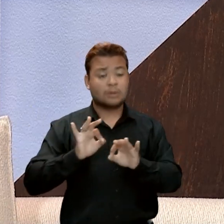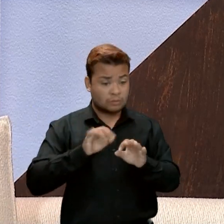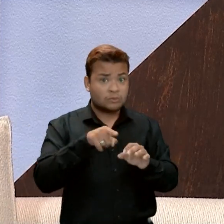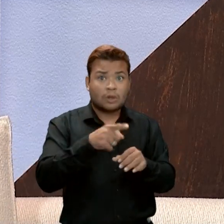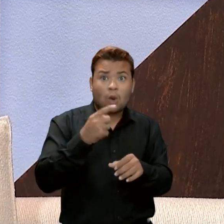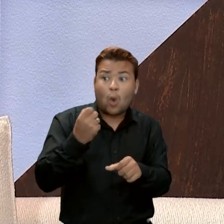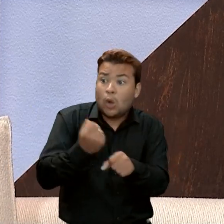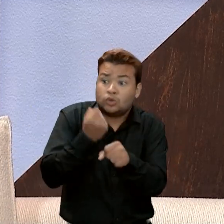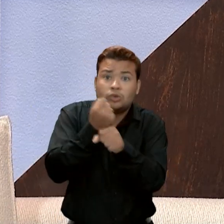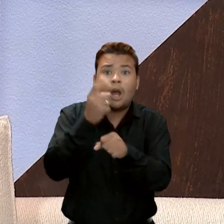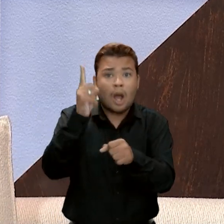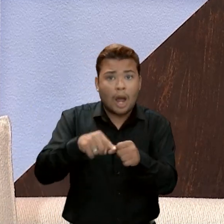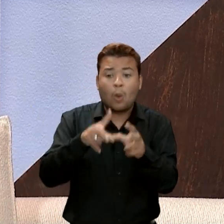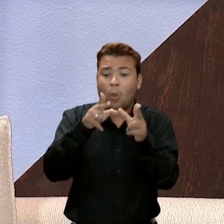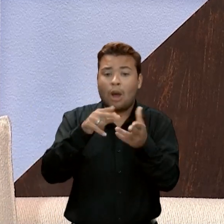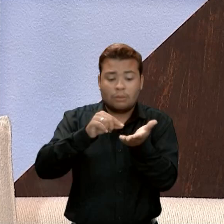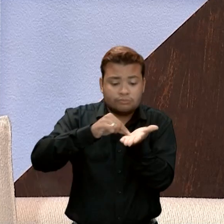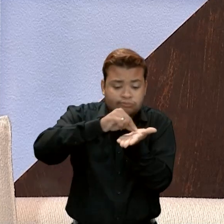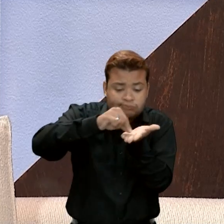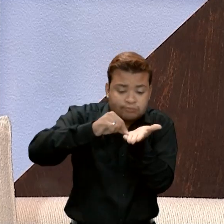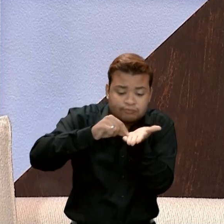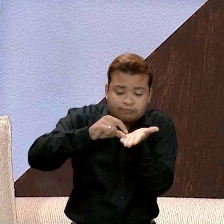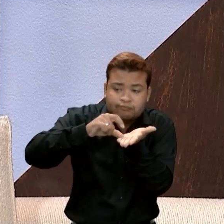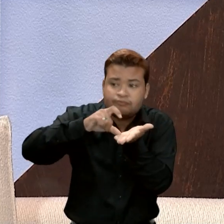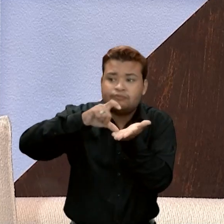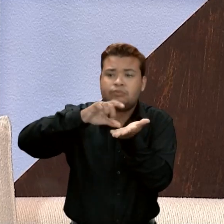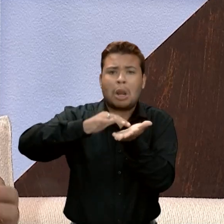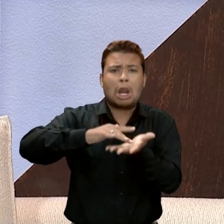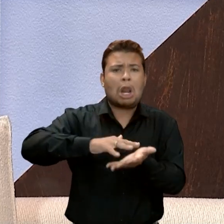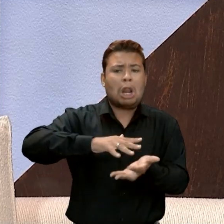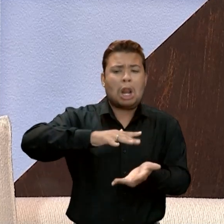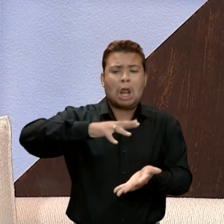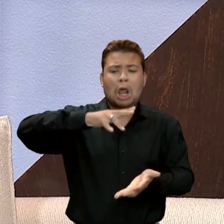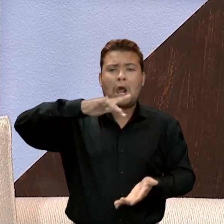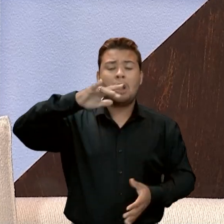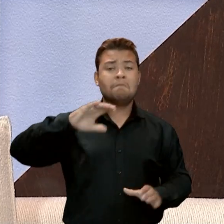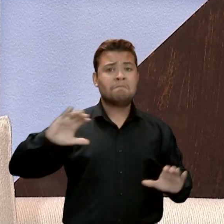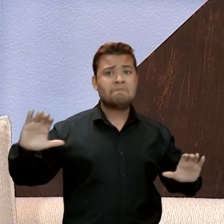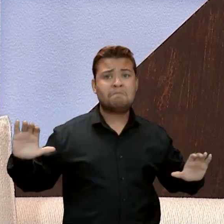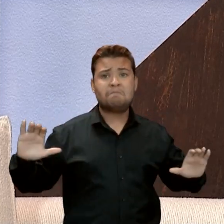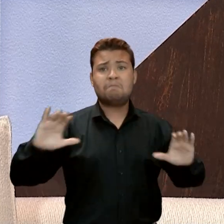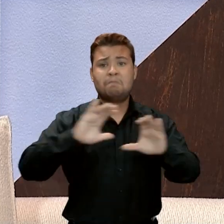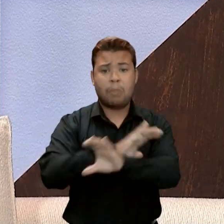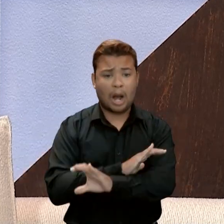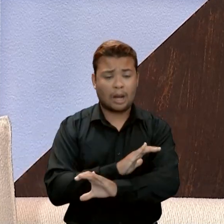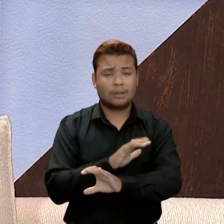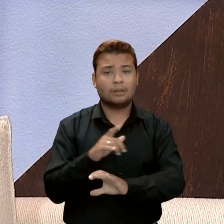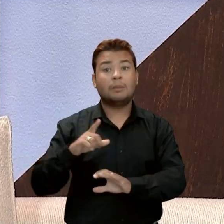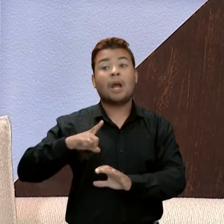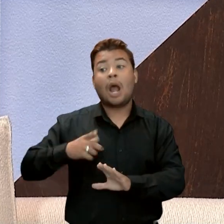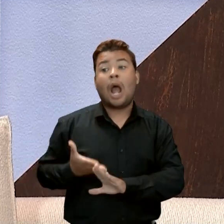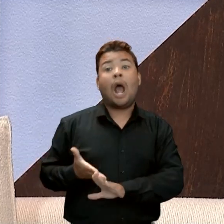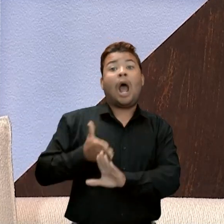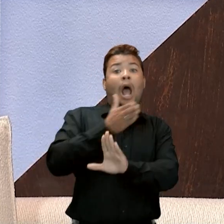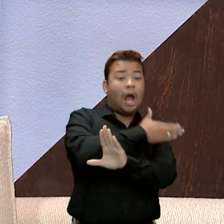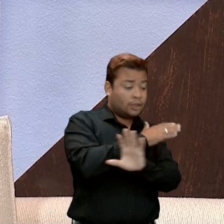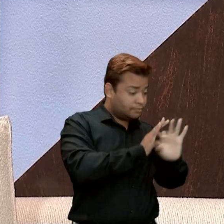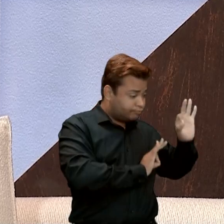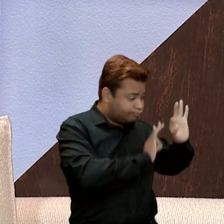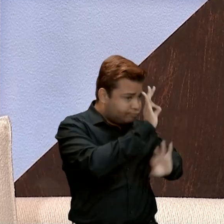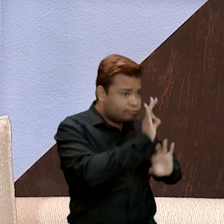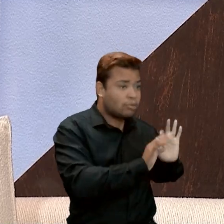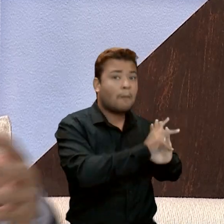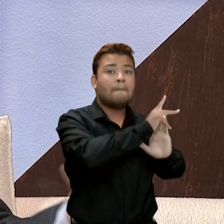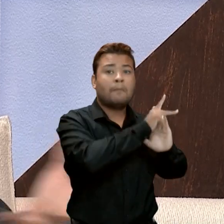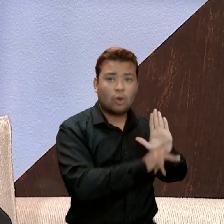imprime, né? Imprime a construção inteirinha, né? A partir de uma definição de projeto e da programação de uma máquina,